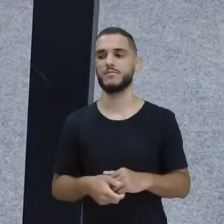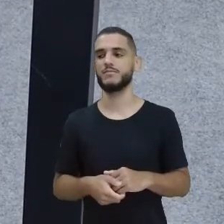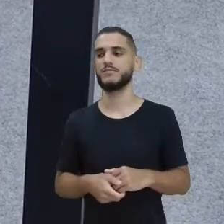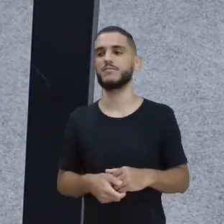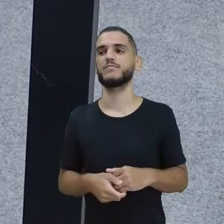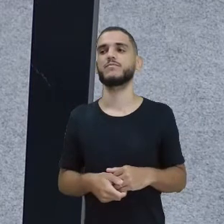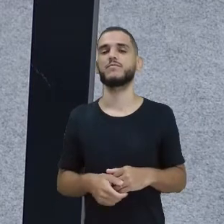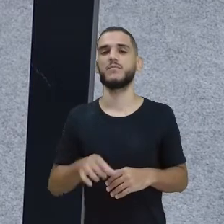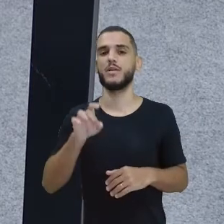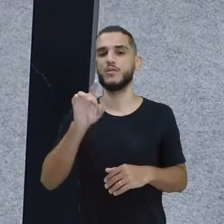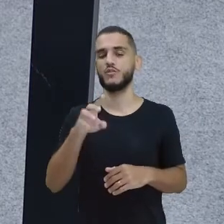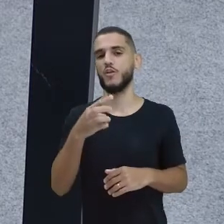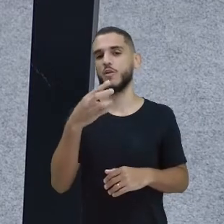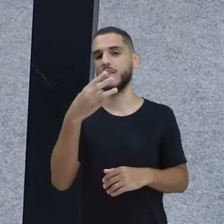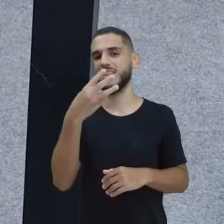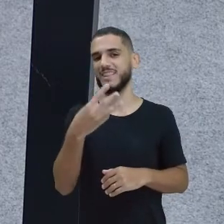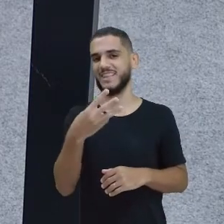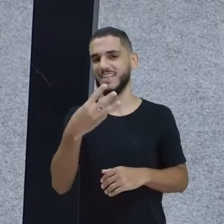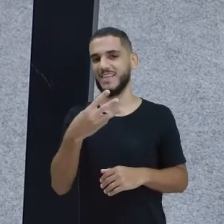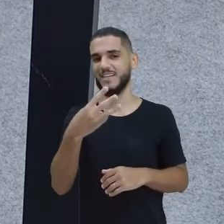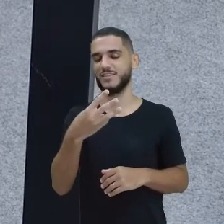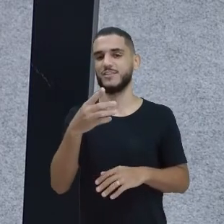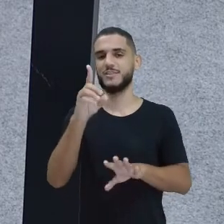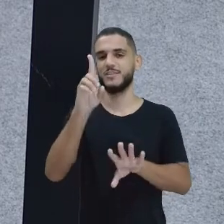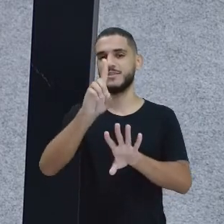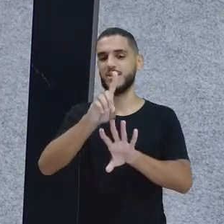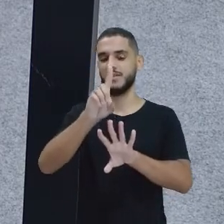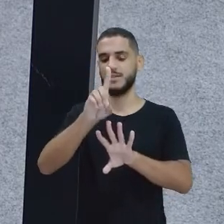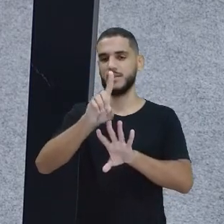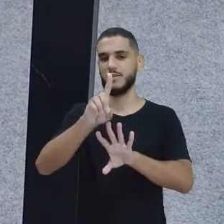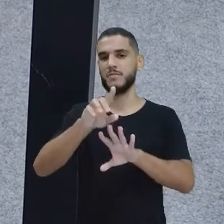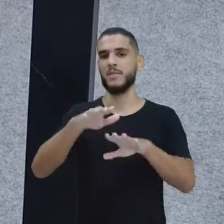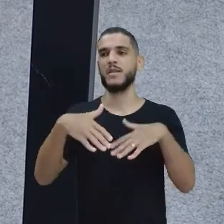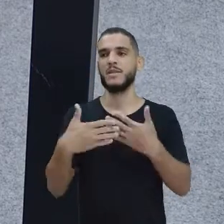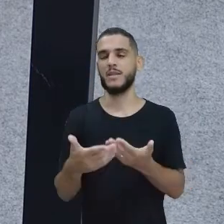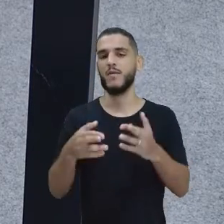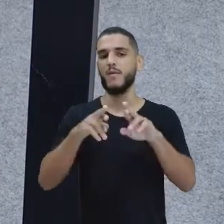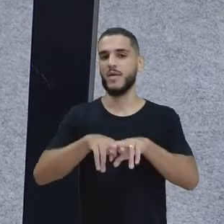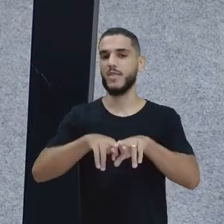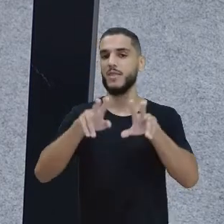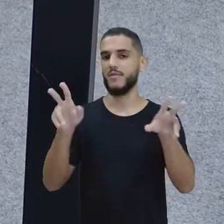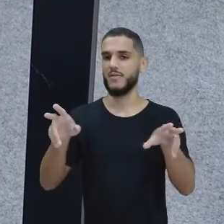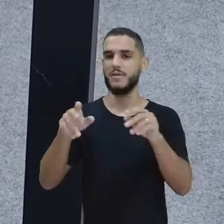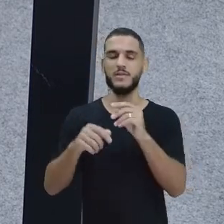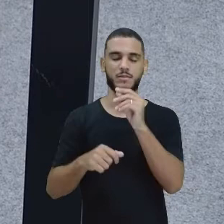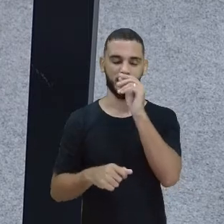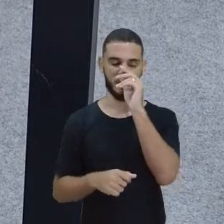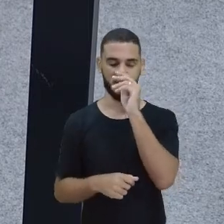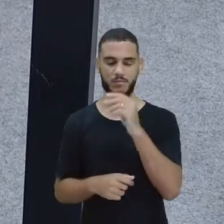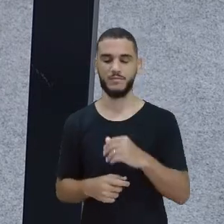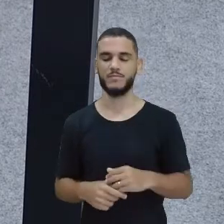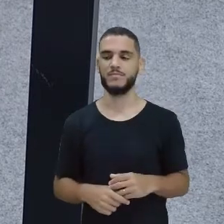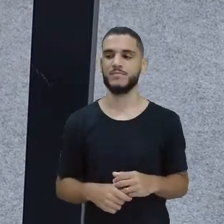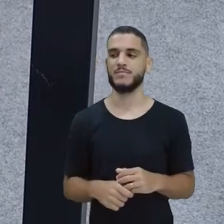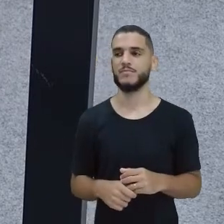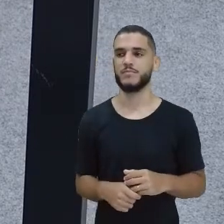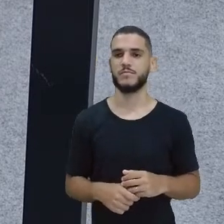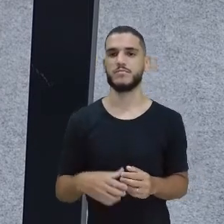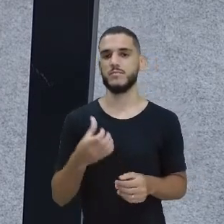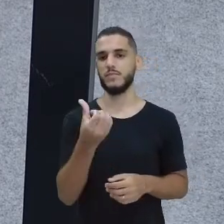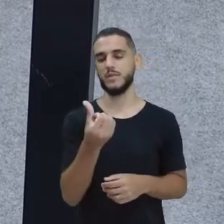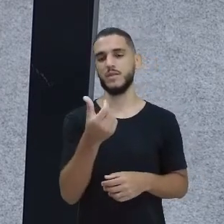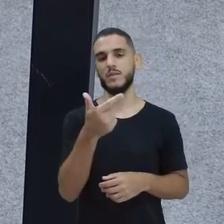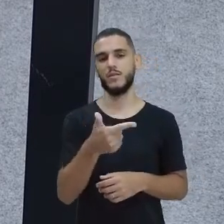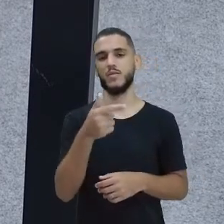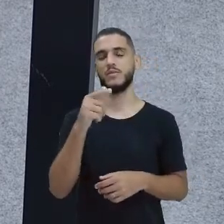Apenas 3 dezenas. Então, a diferença, né, do 62 e